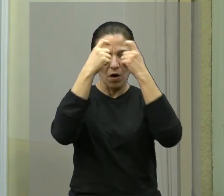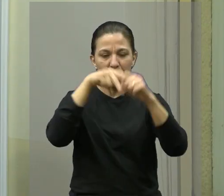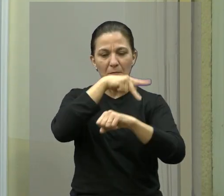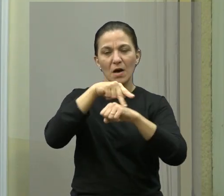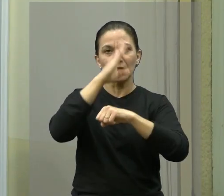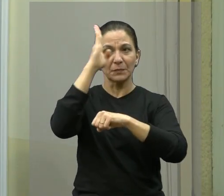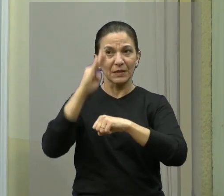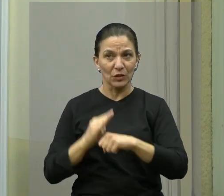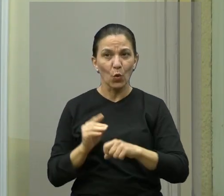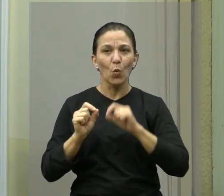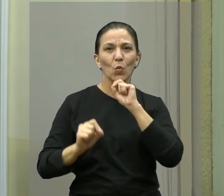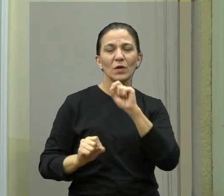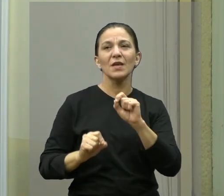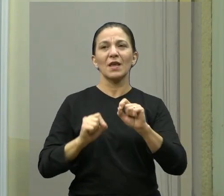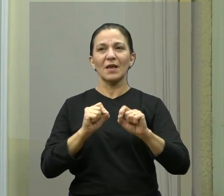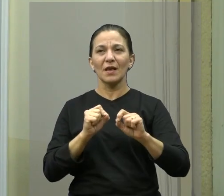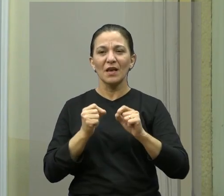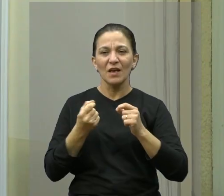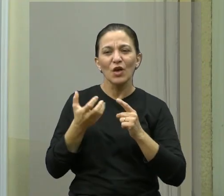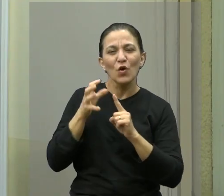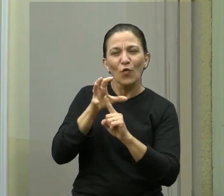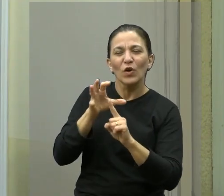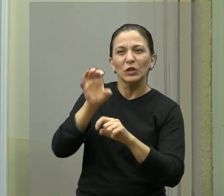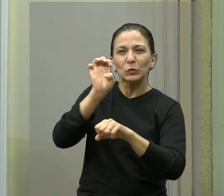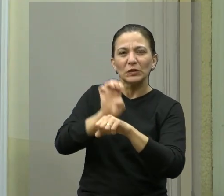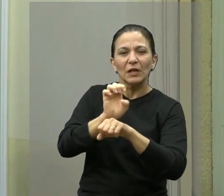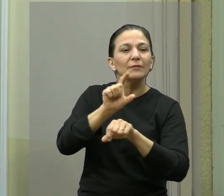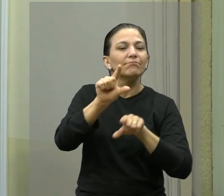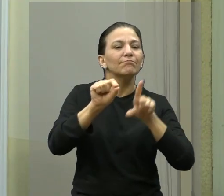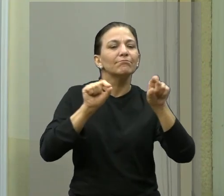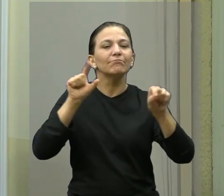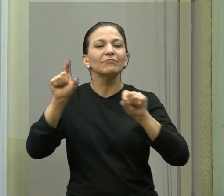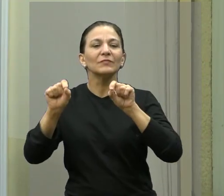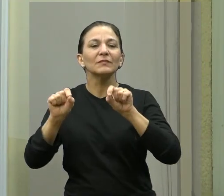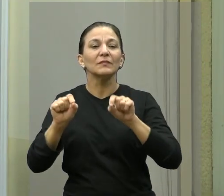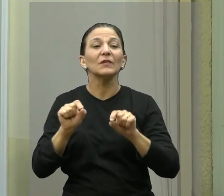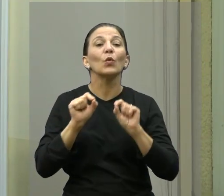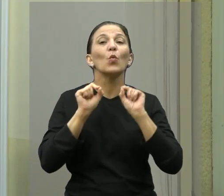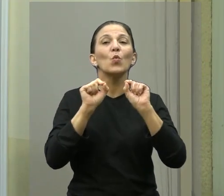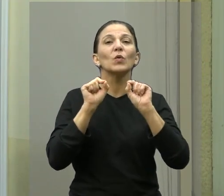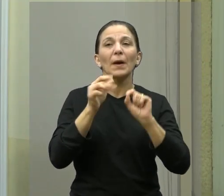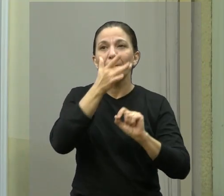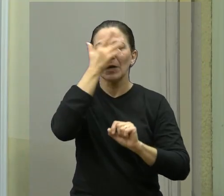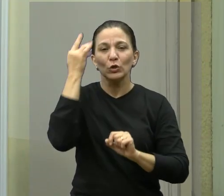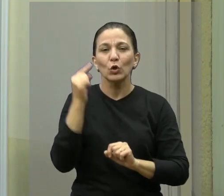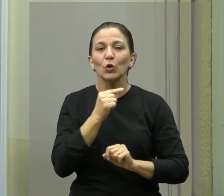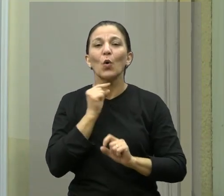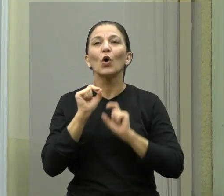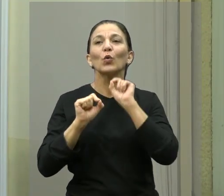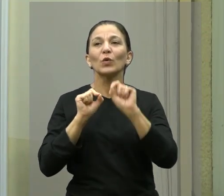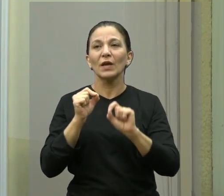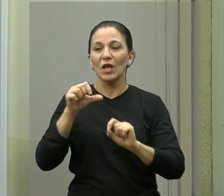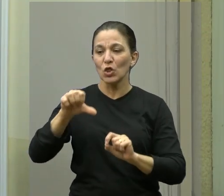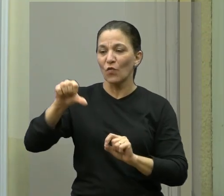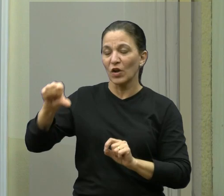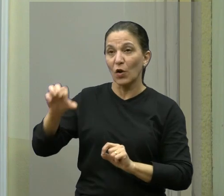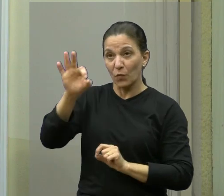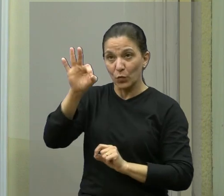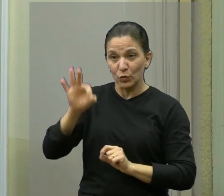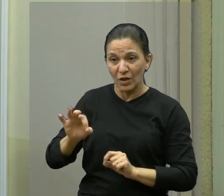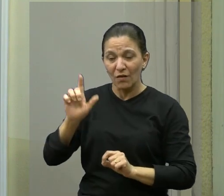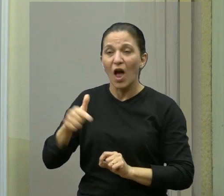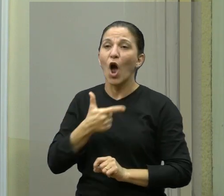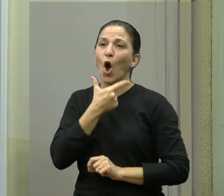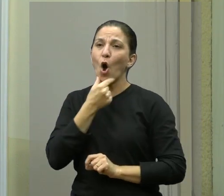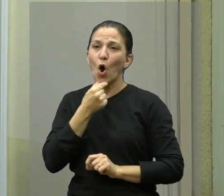Brasil. E essa letalidade apresenta traços de seletividade. Quem morre? 99% das vítimas são